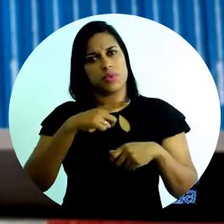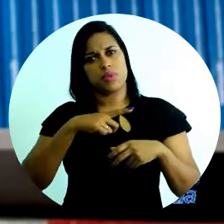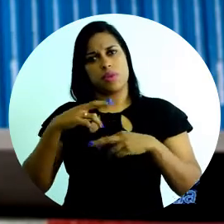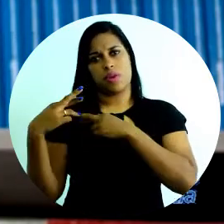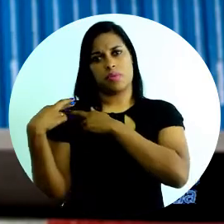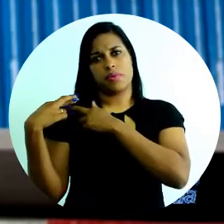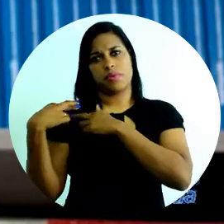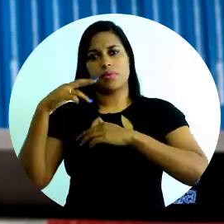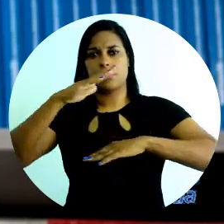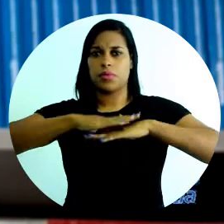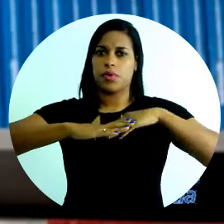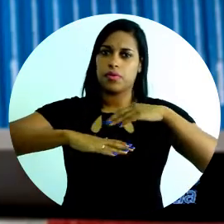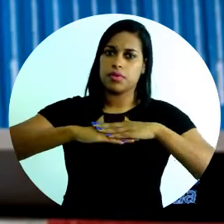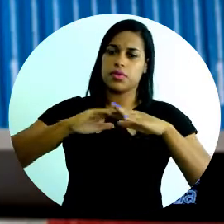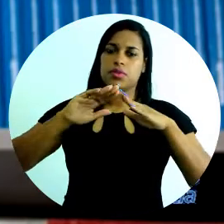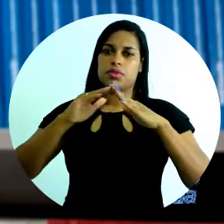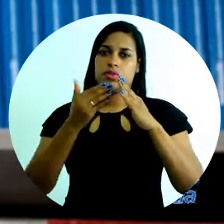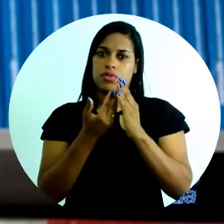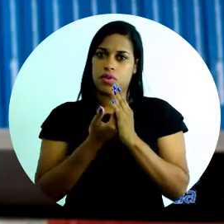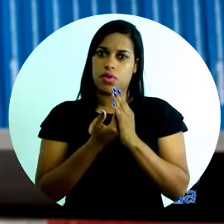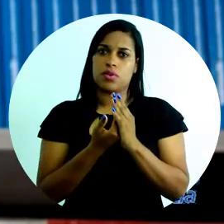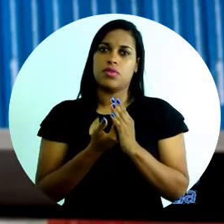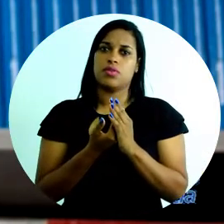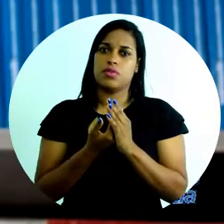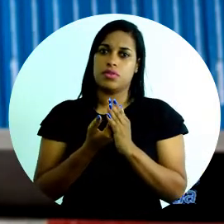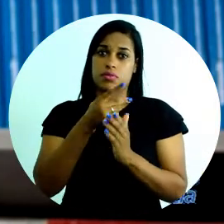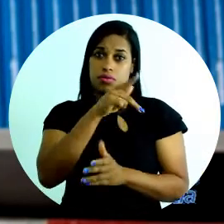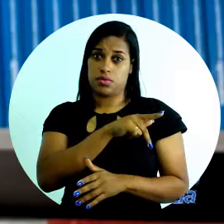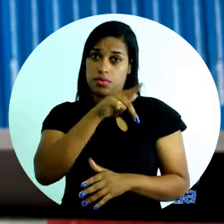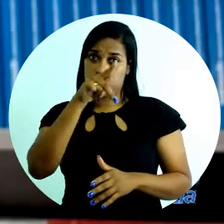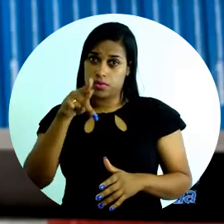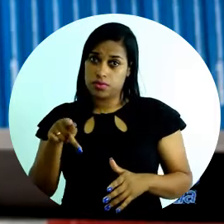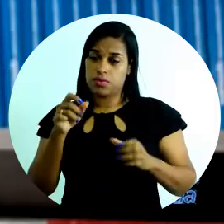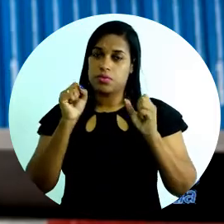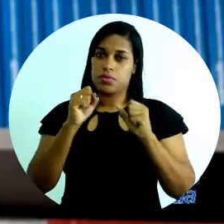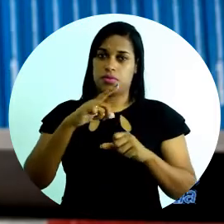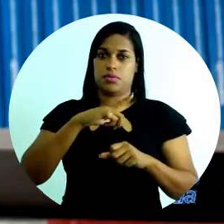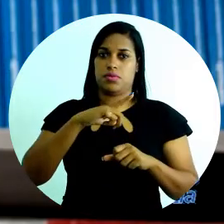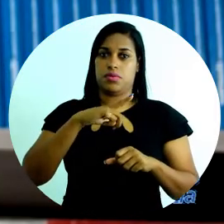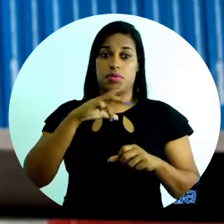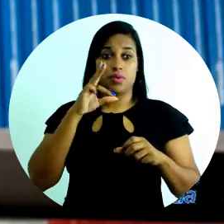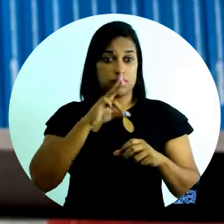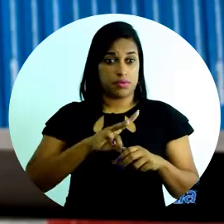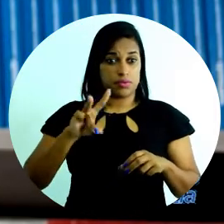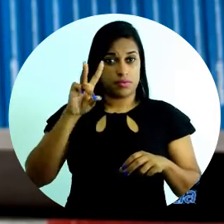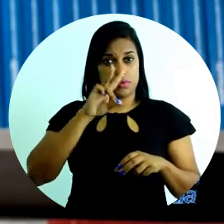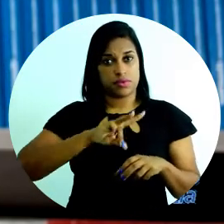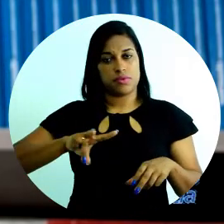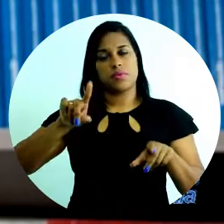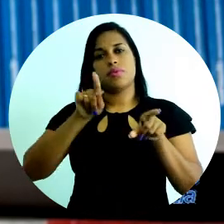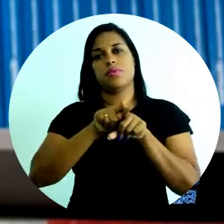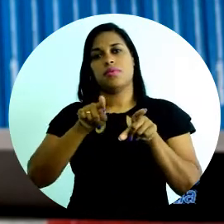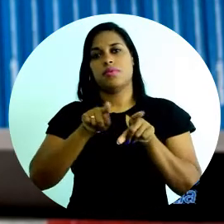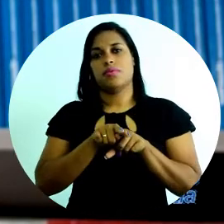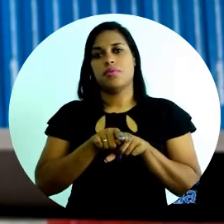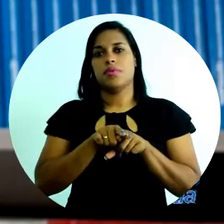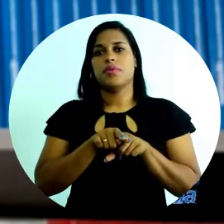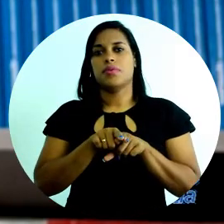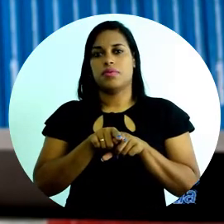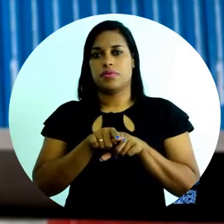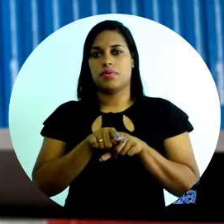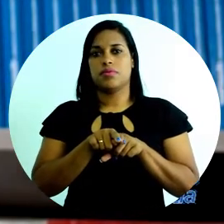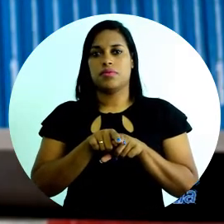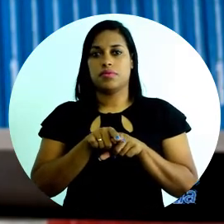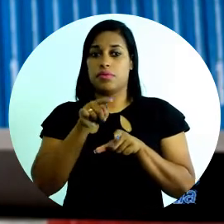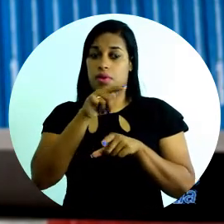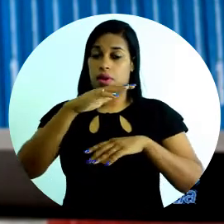precisa ter a representação dos funcionários da escola, dos funcionários não docentes, para que possa ter esse olhar também